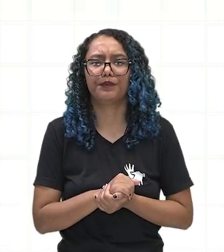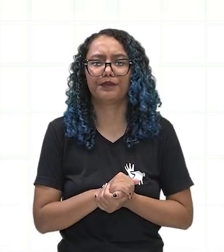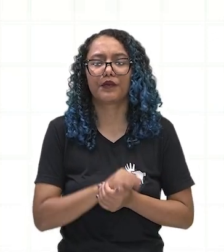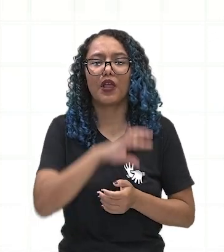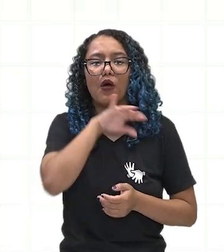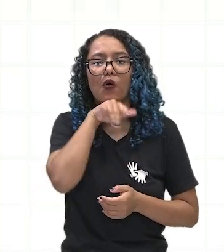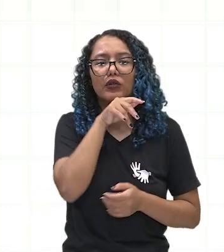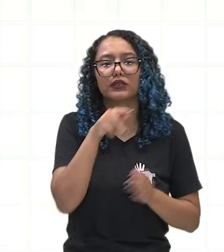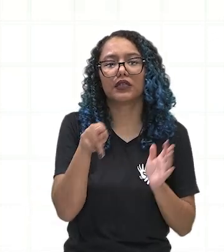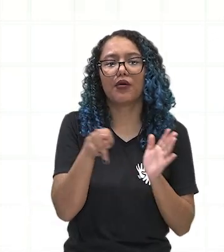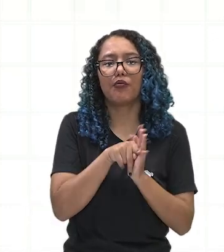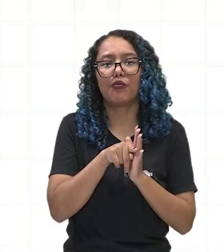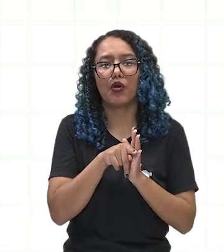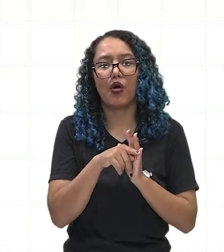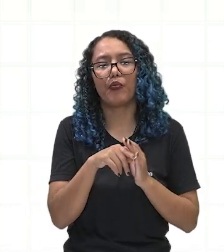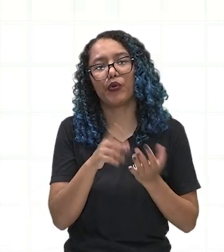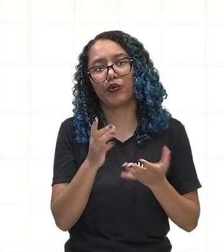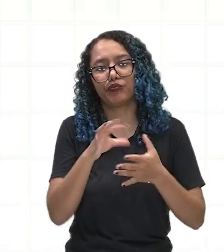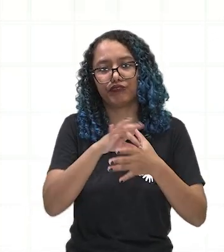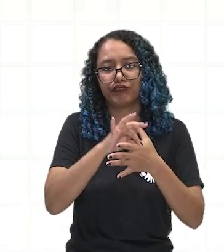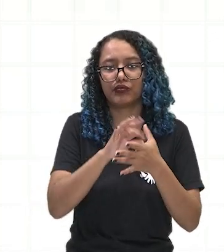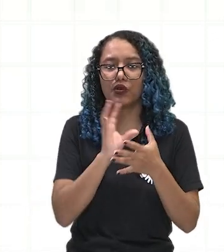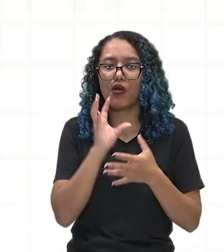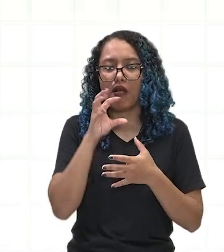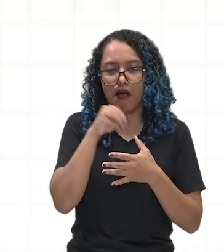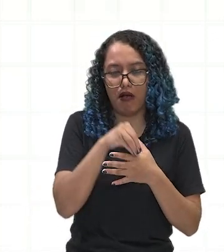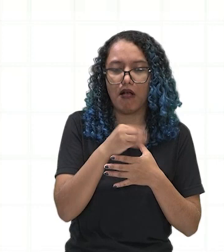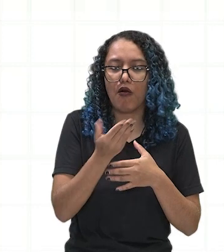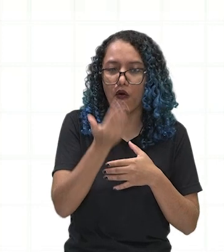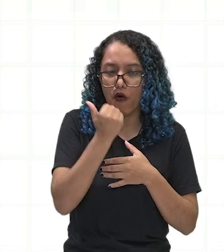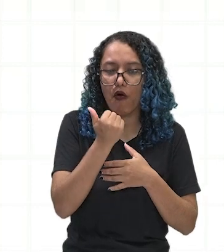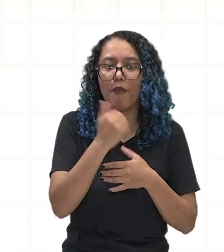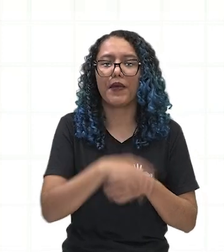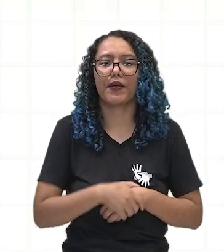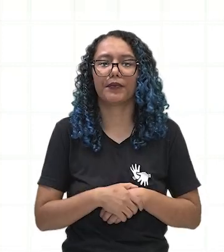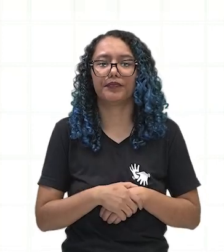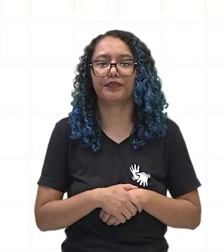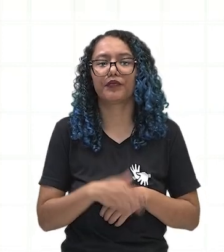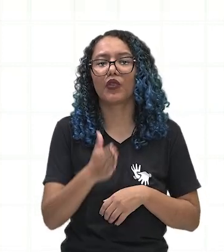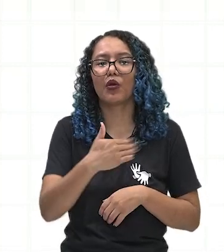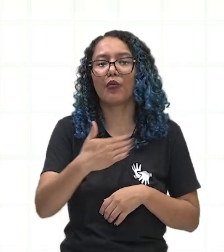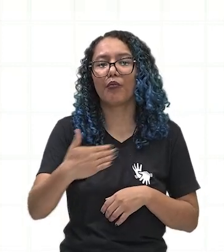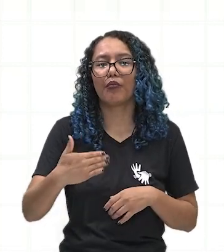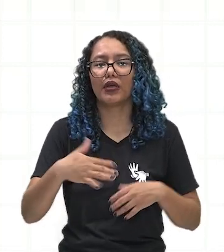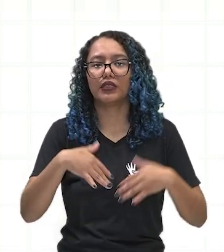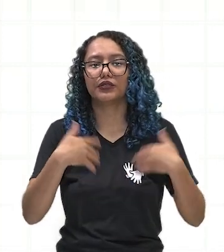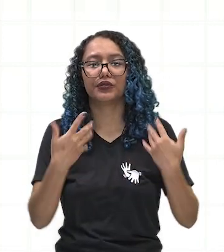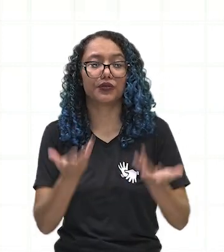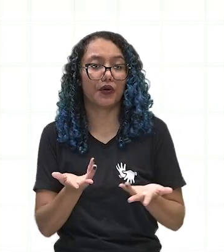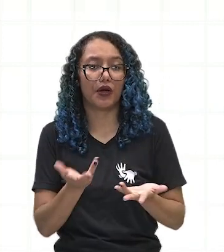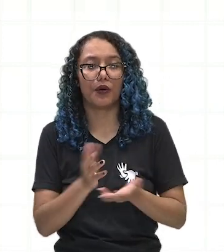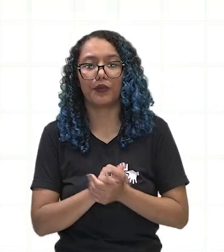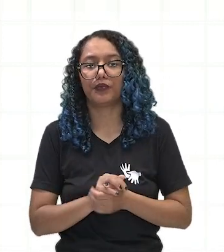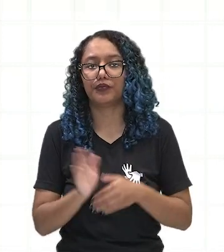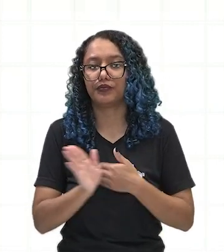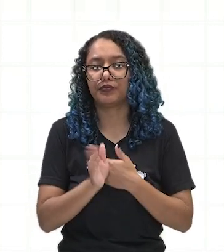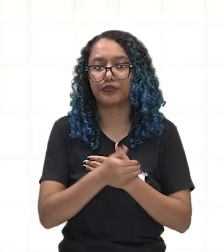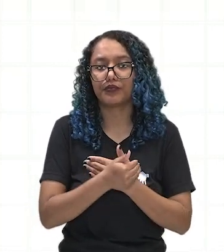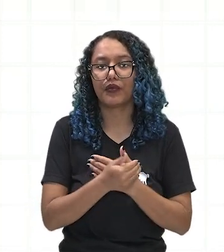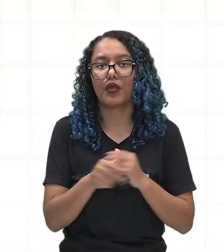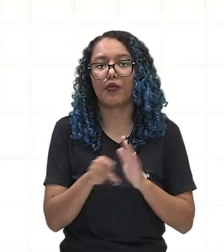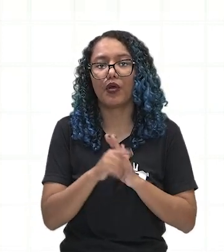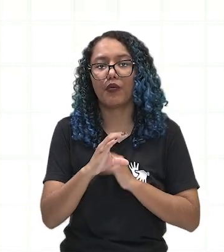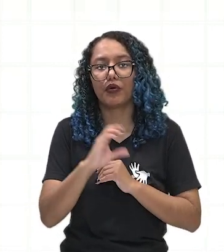na onça, ela pertence à ordem dos carnívoros. No caso aí do peixe, né, do tambaqui, ele está na ordem aí